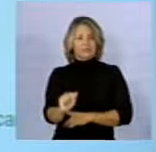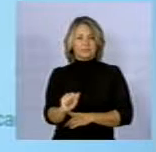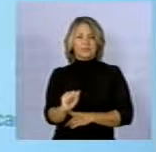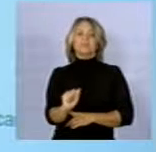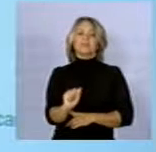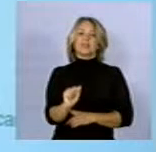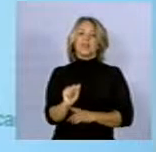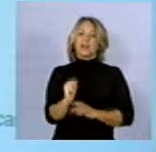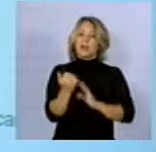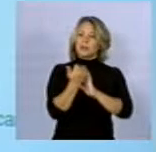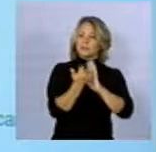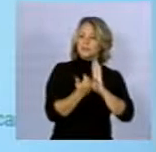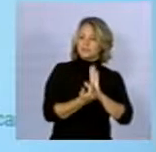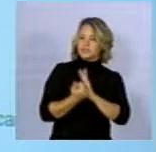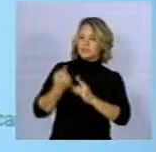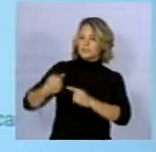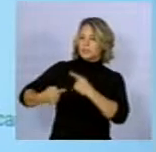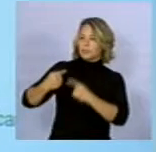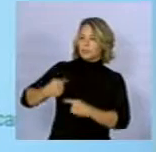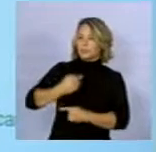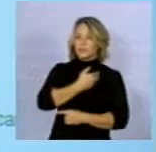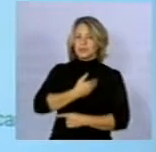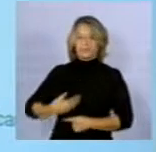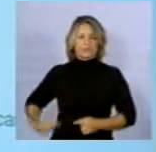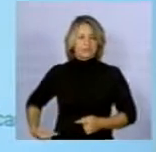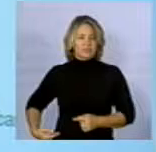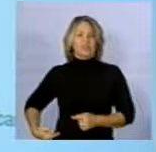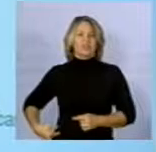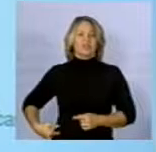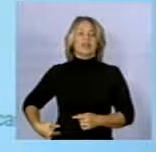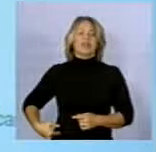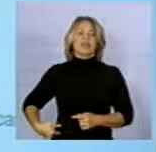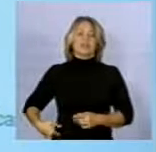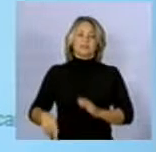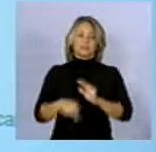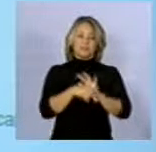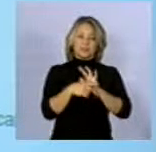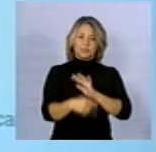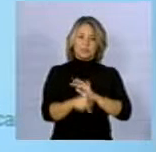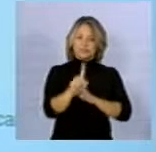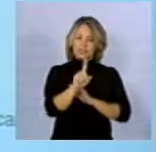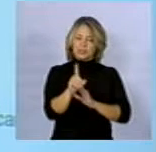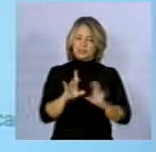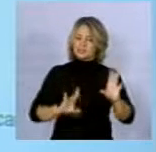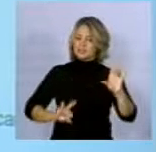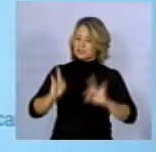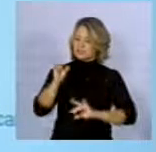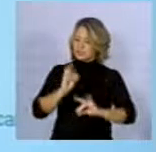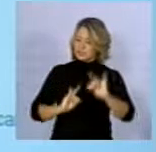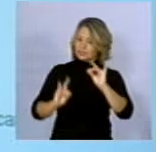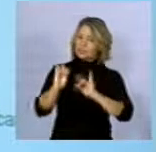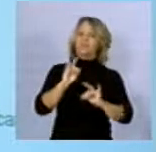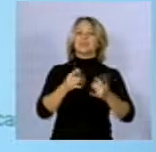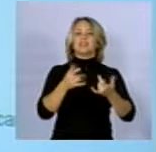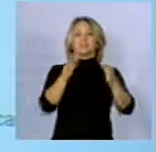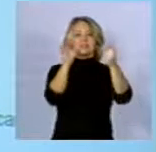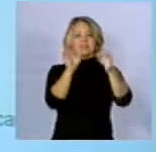medida política e não científica da origem dos limites italianos está